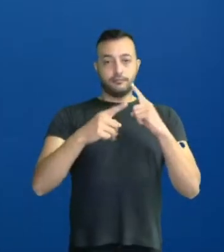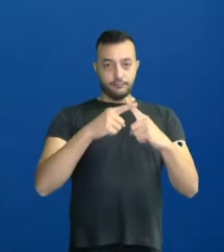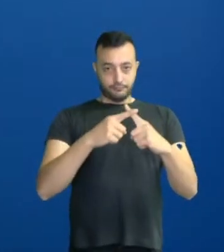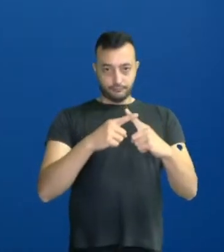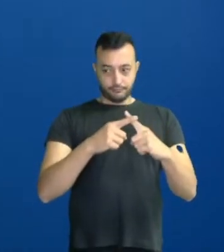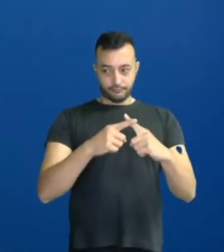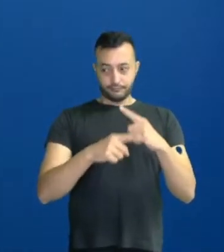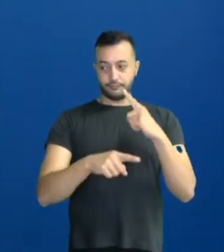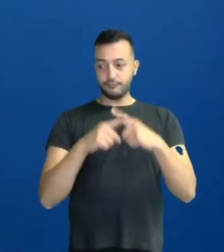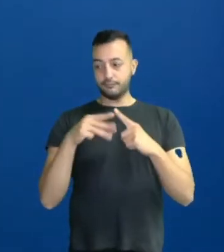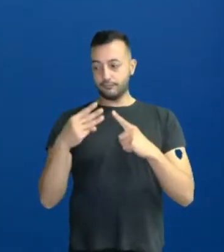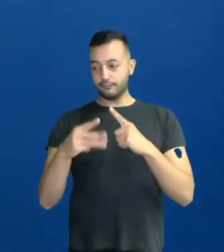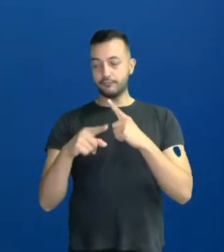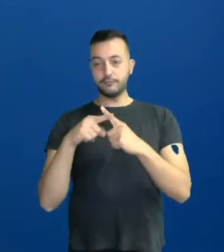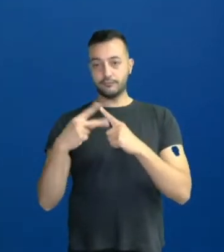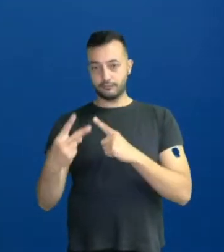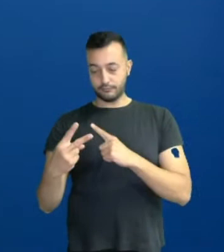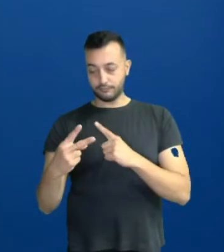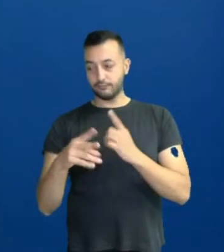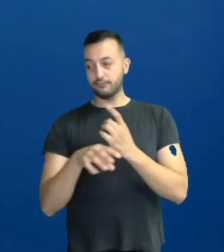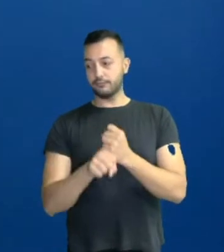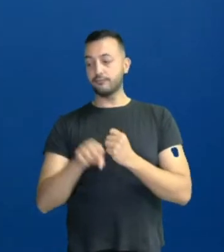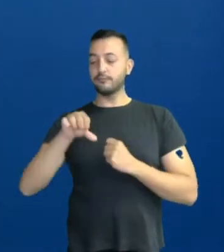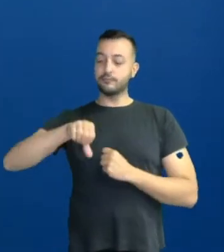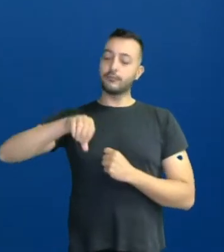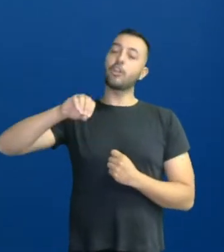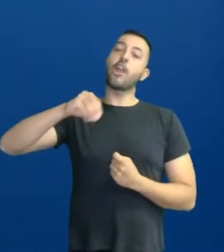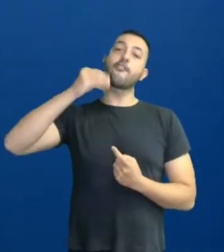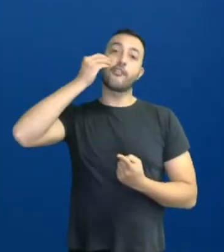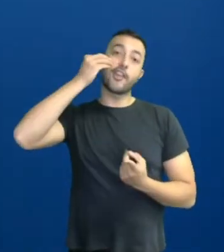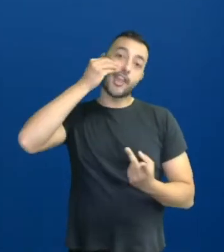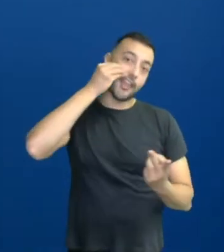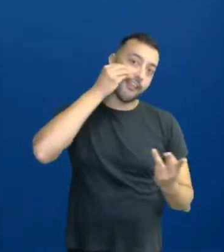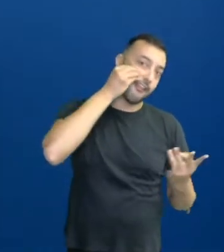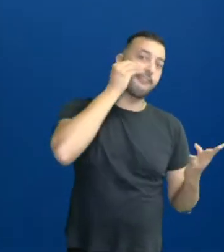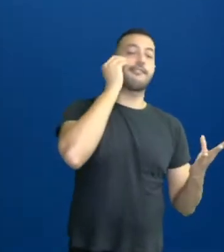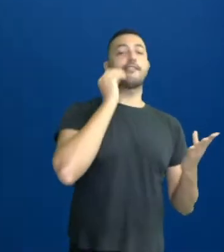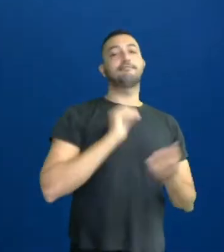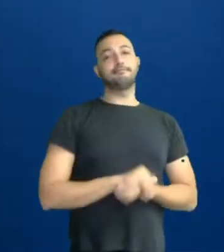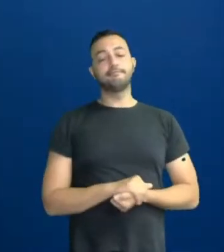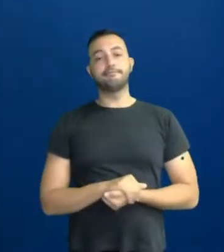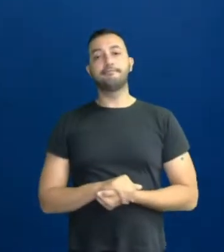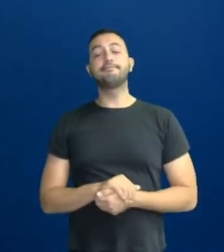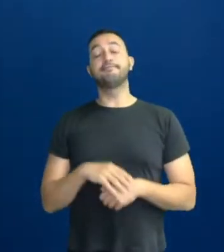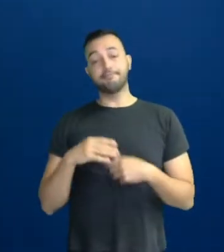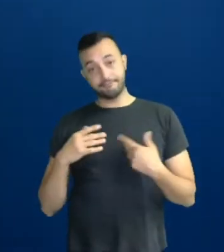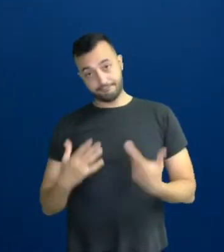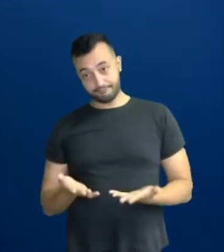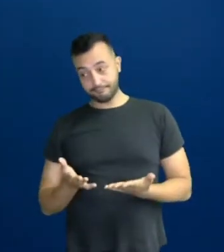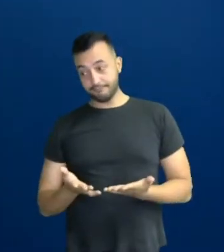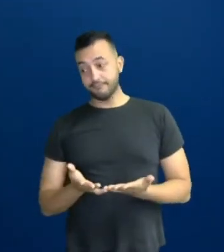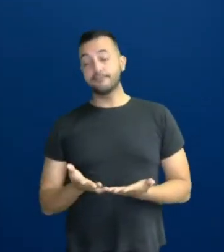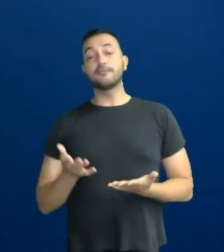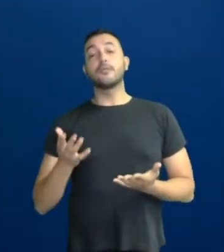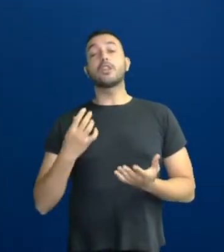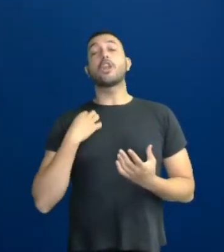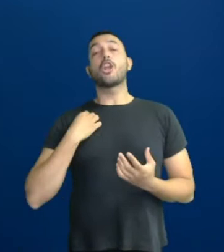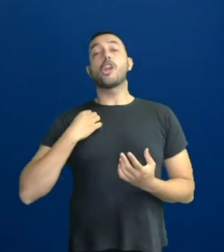3 vezes 3 vezes 2 foi igual a 90 combinações, ok? Então, com